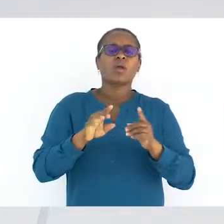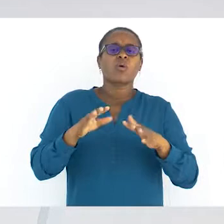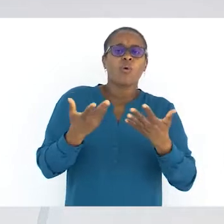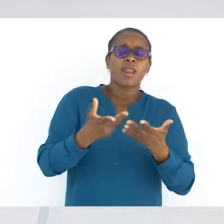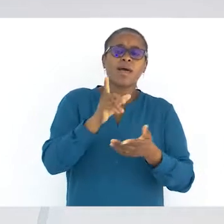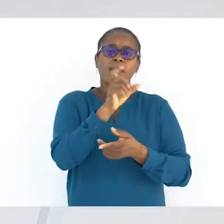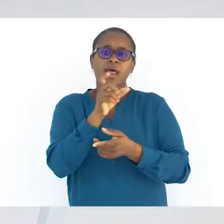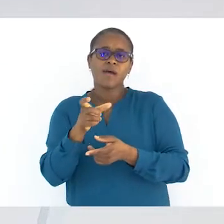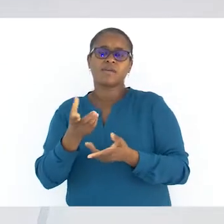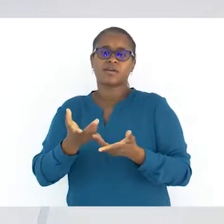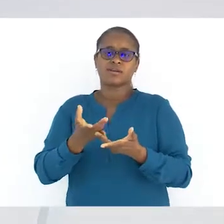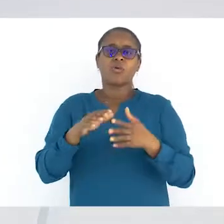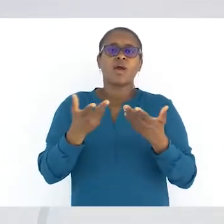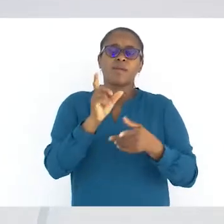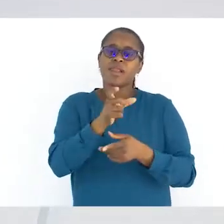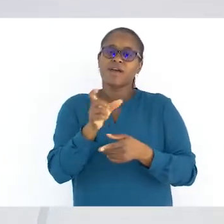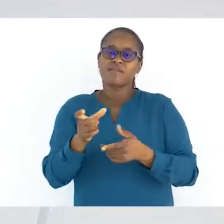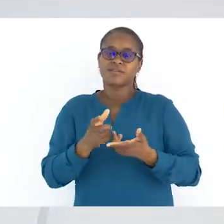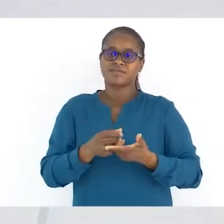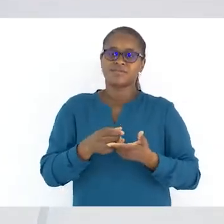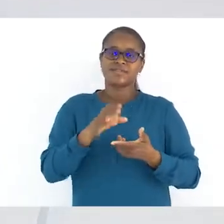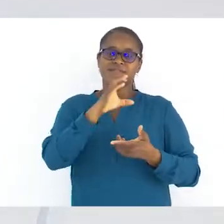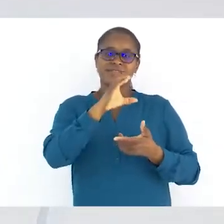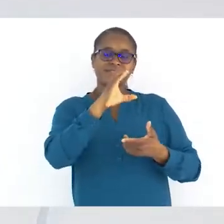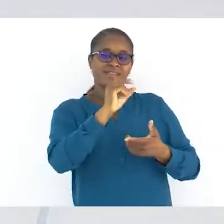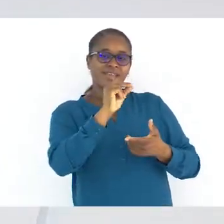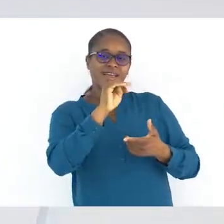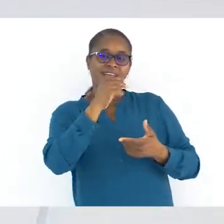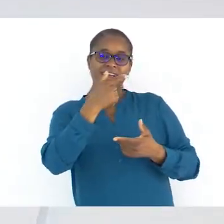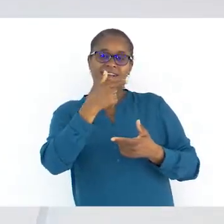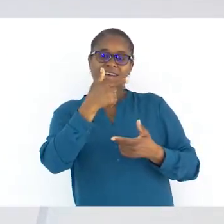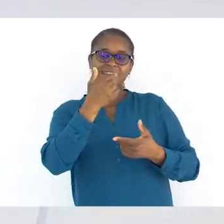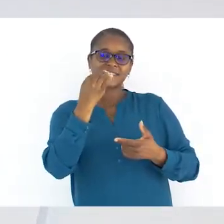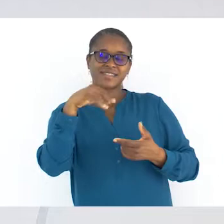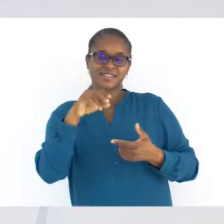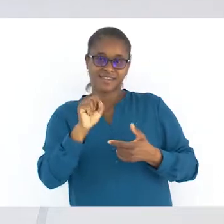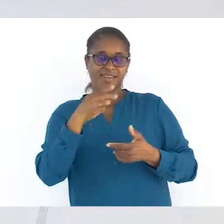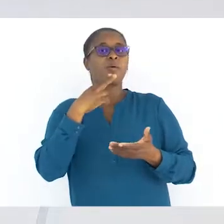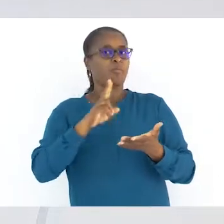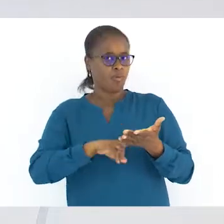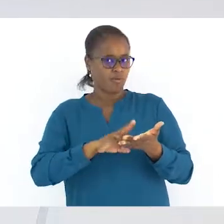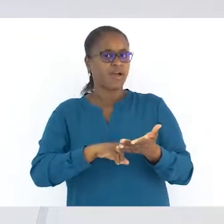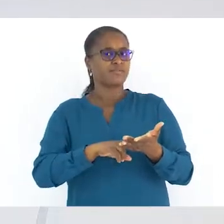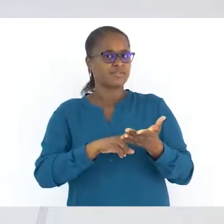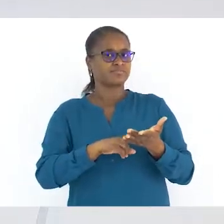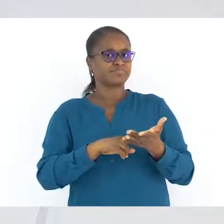palavra? Qual é a palavra? Casting. Provavelmente que já ouviram